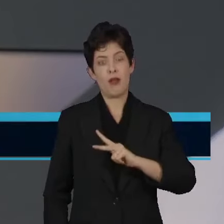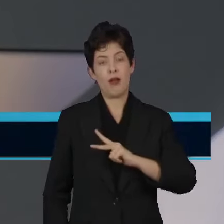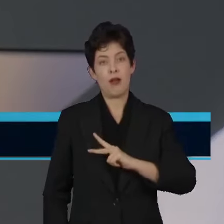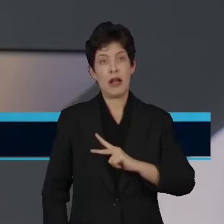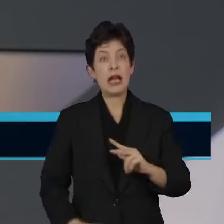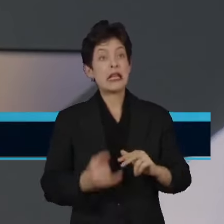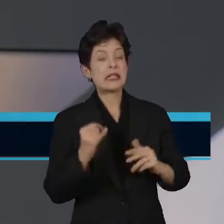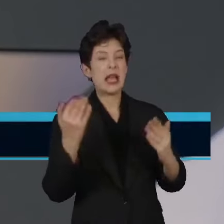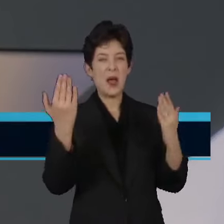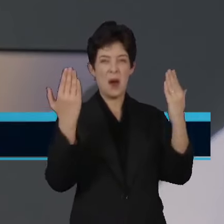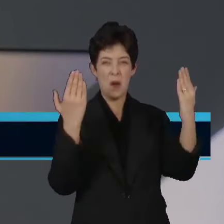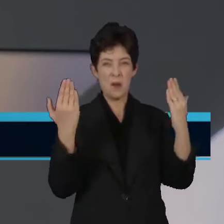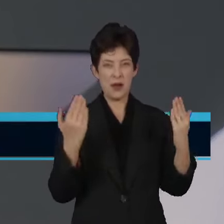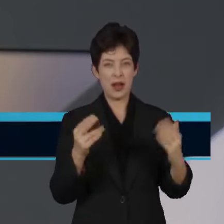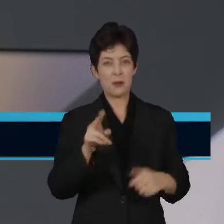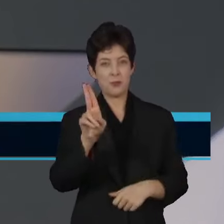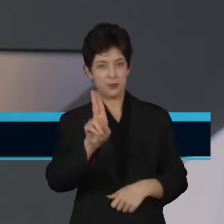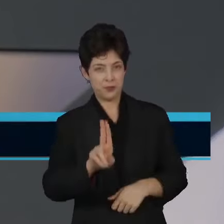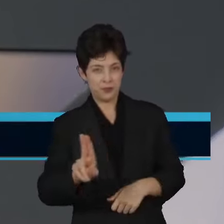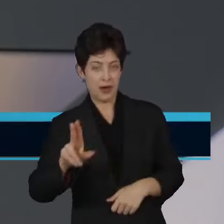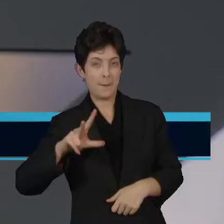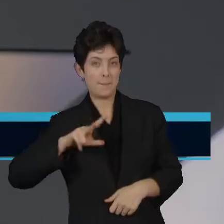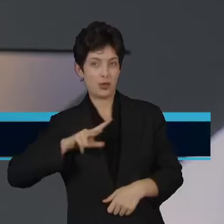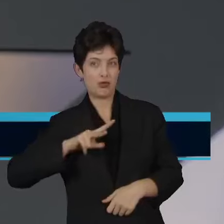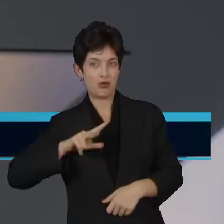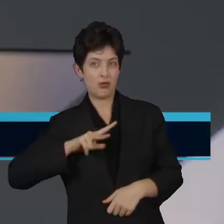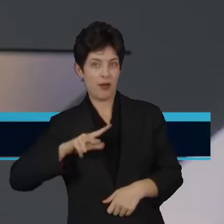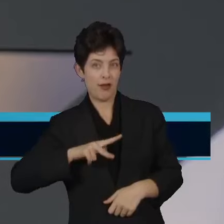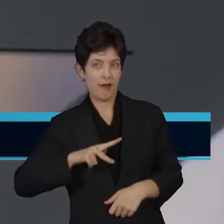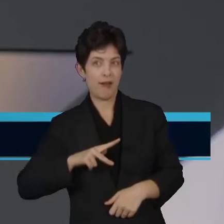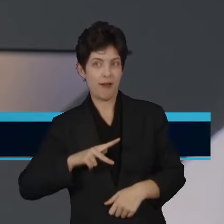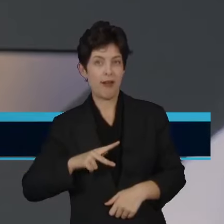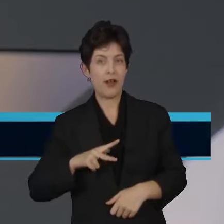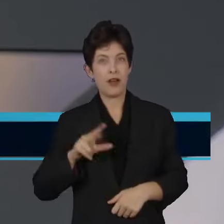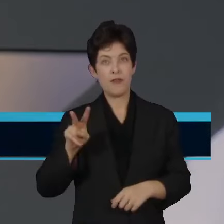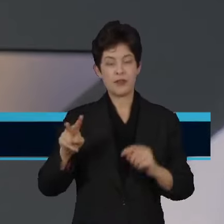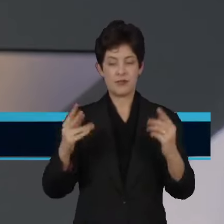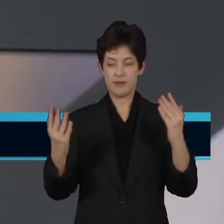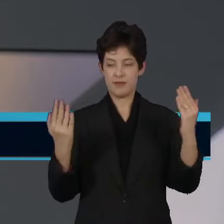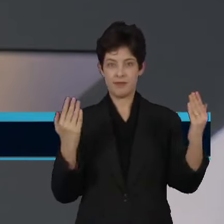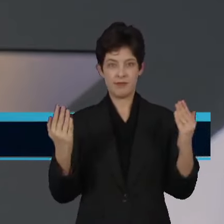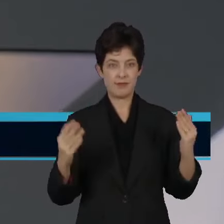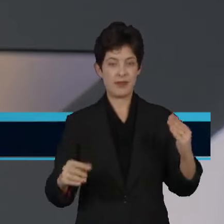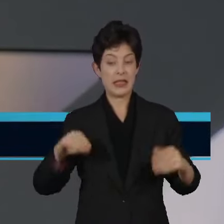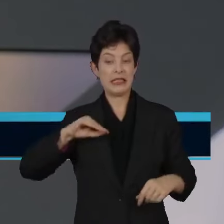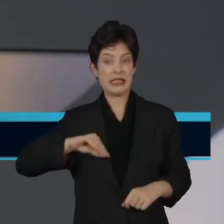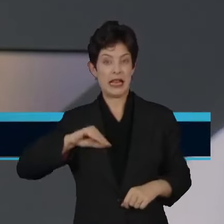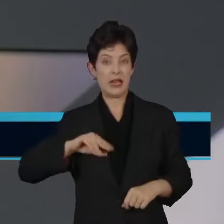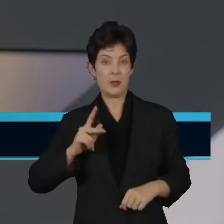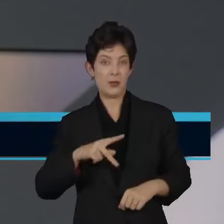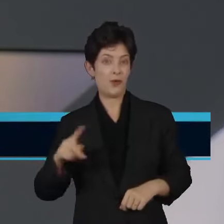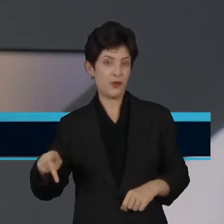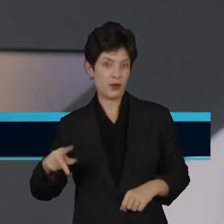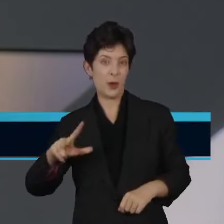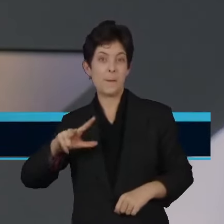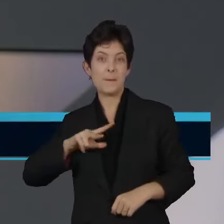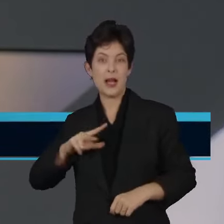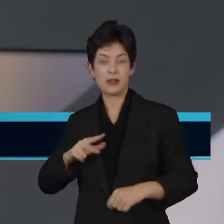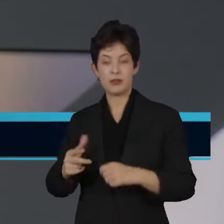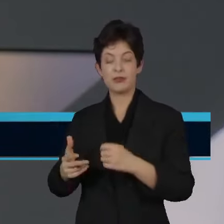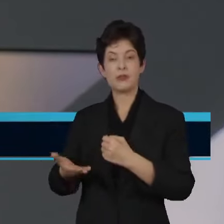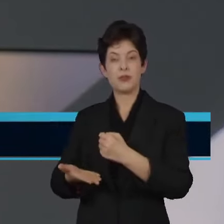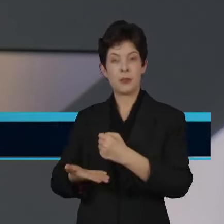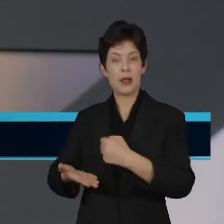nós pegarmos as universidades privadas, certo? E você vê a relação de salário de professor básico